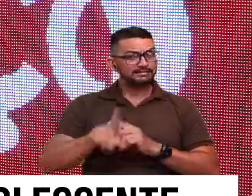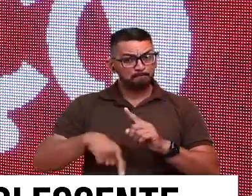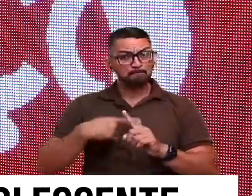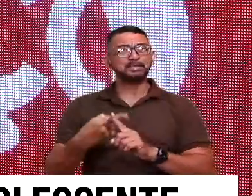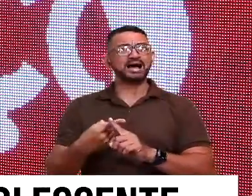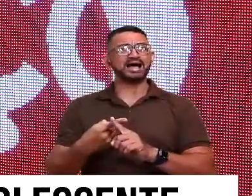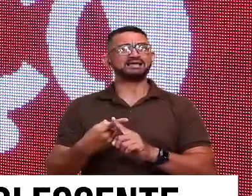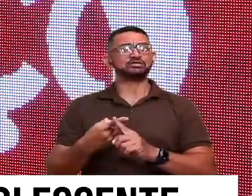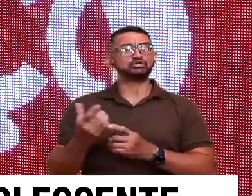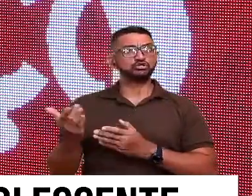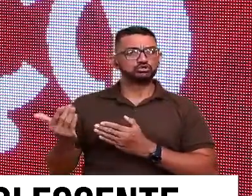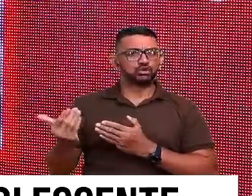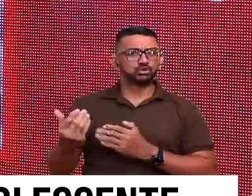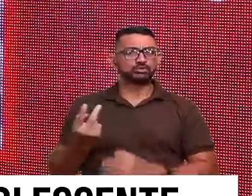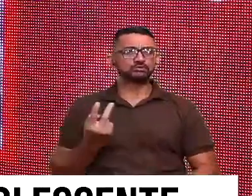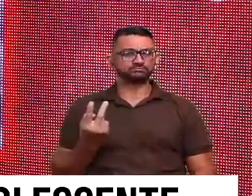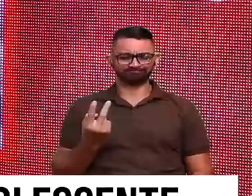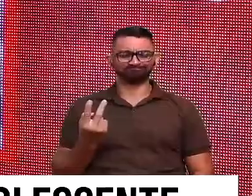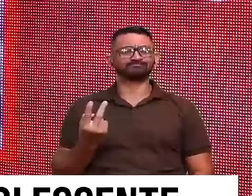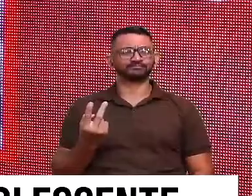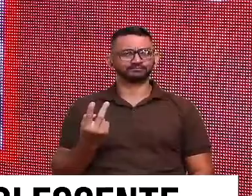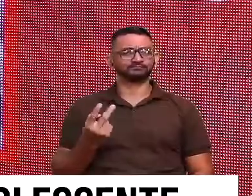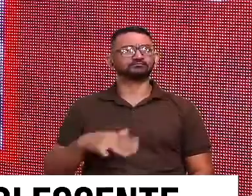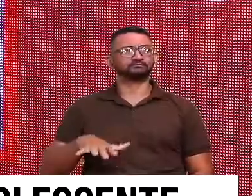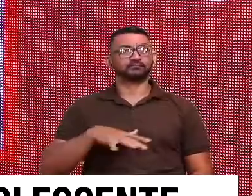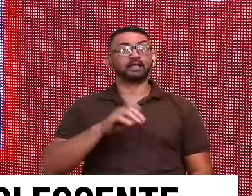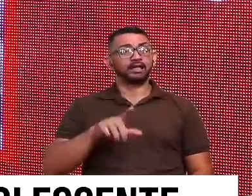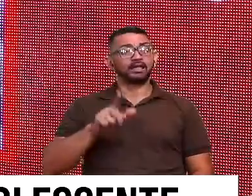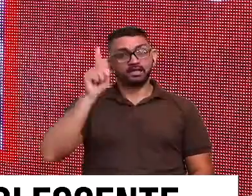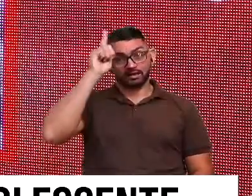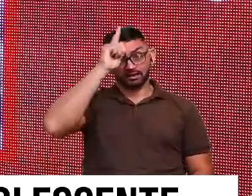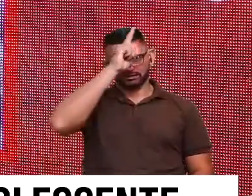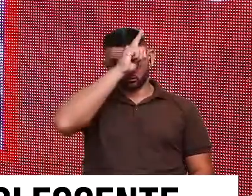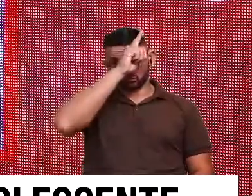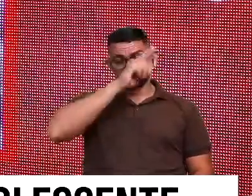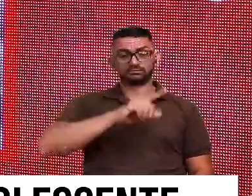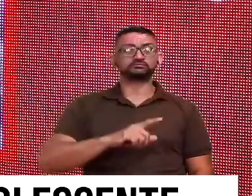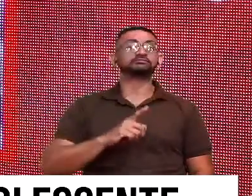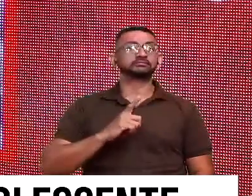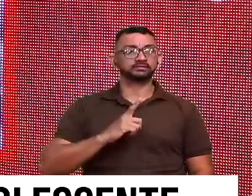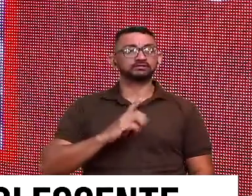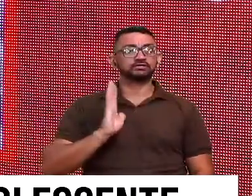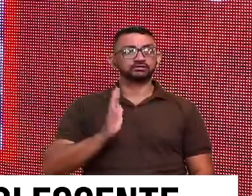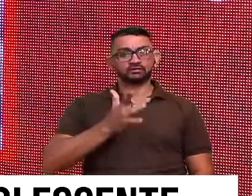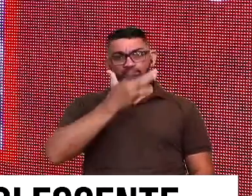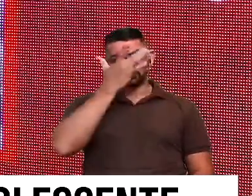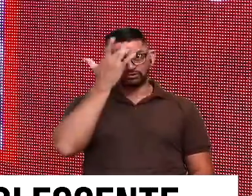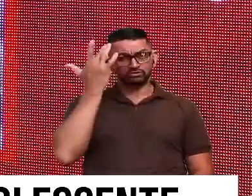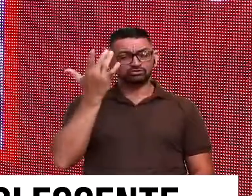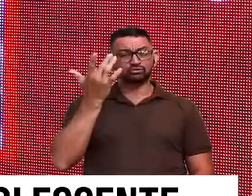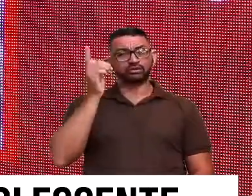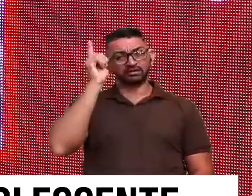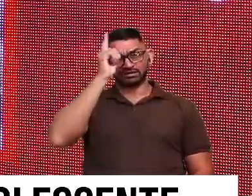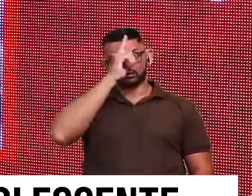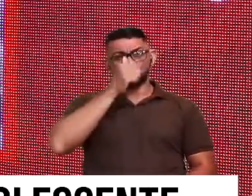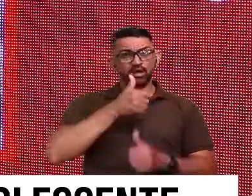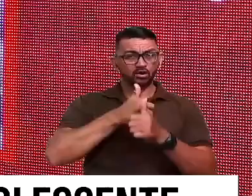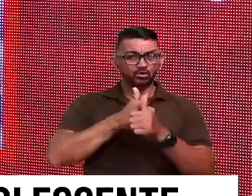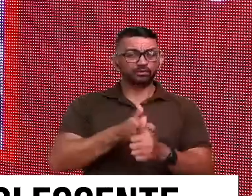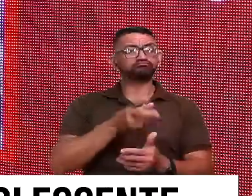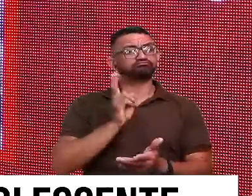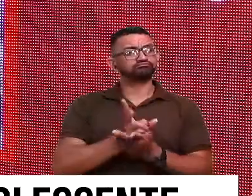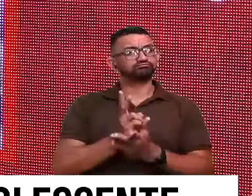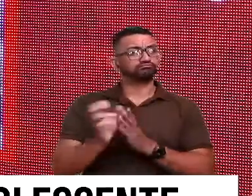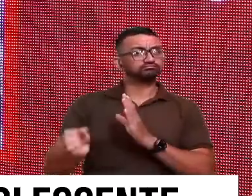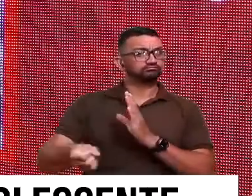volta a falar com a Carla Carla é aqui da nossa região do município de Grajaú um de inclusive muita gente de Grajaú